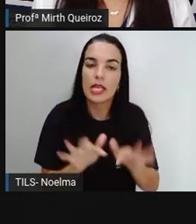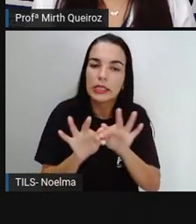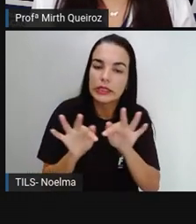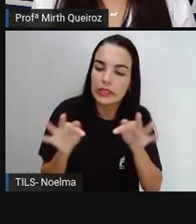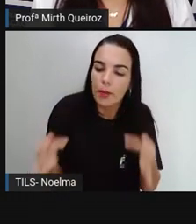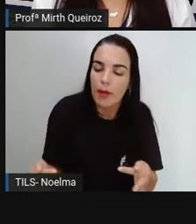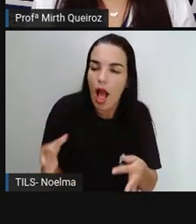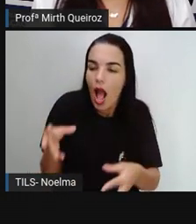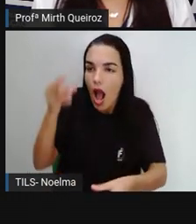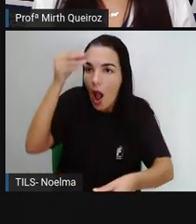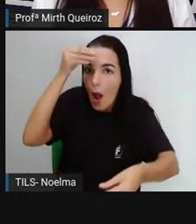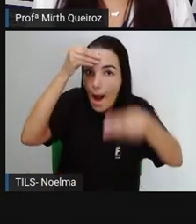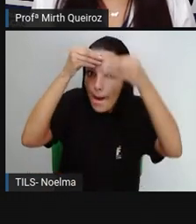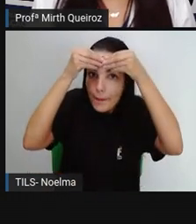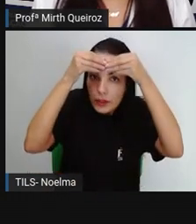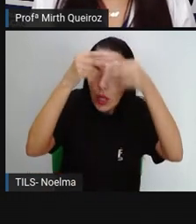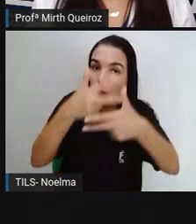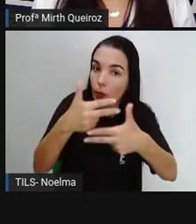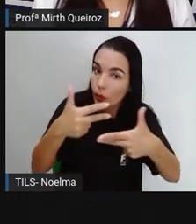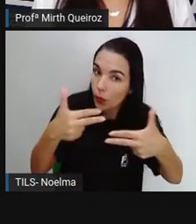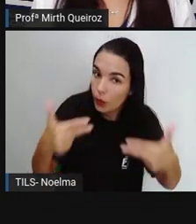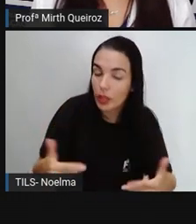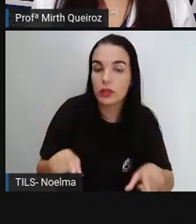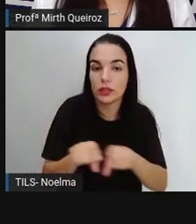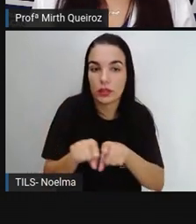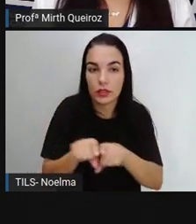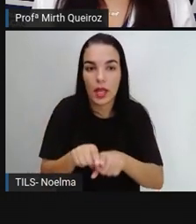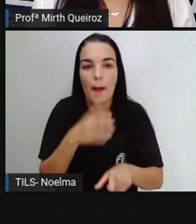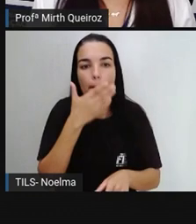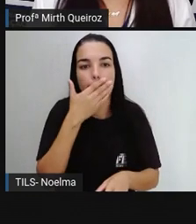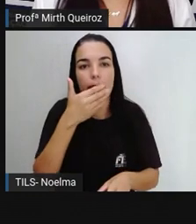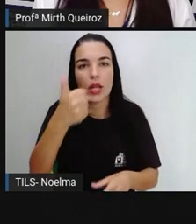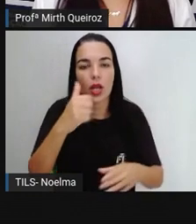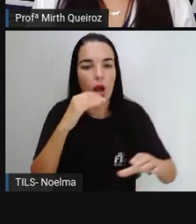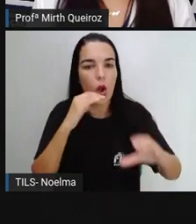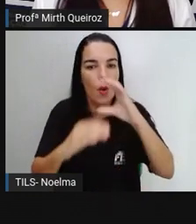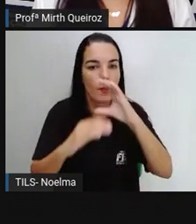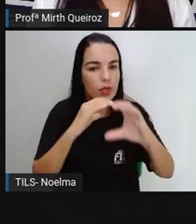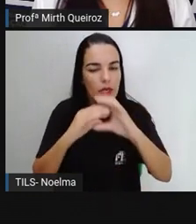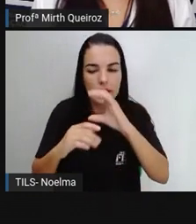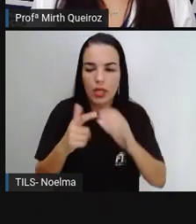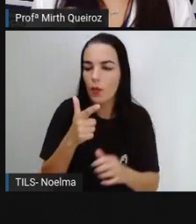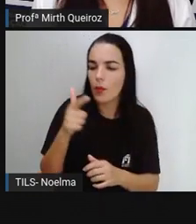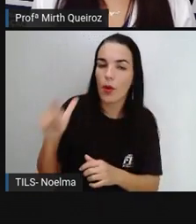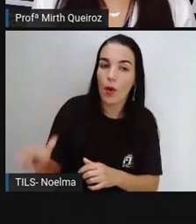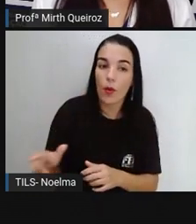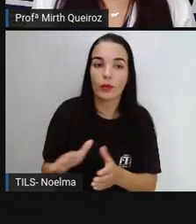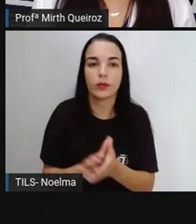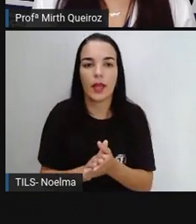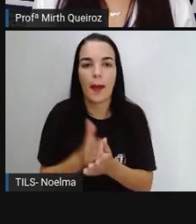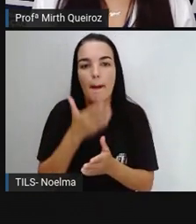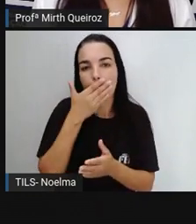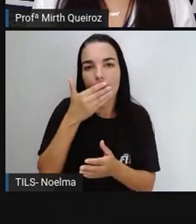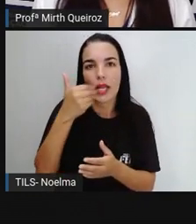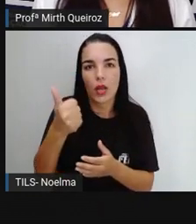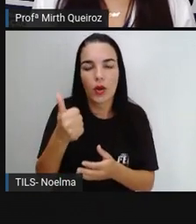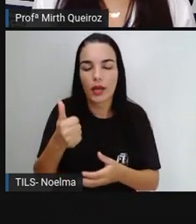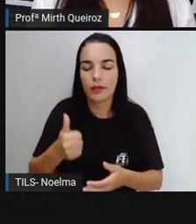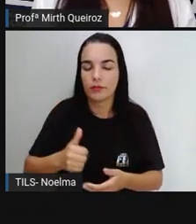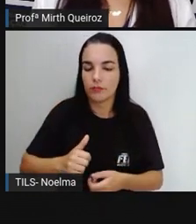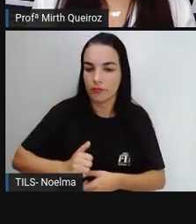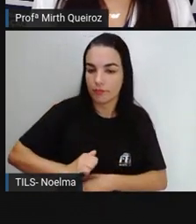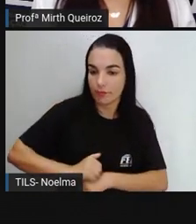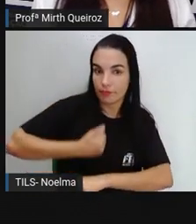a compreensão das coisas, que eu já disse para vocês, melhora a comunicação com o outro, melhora a capacidade de